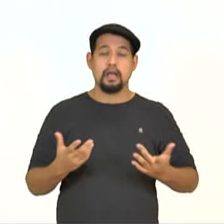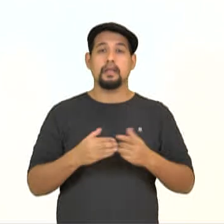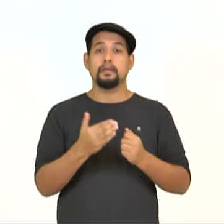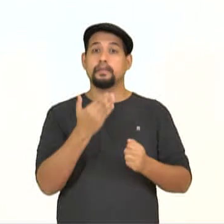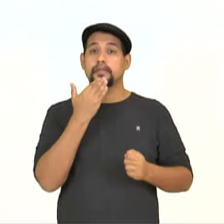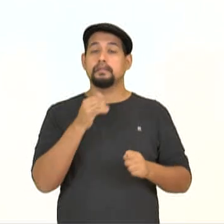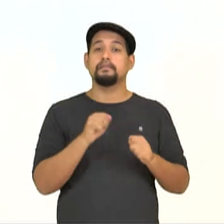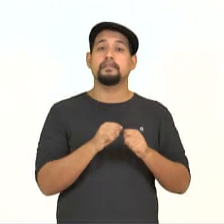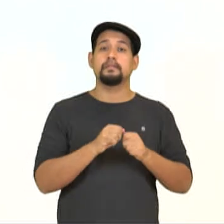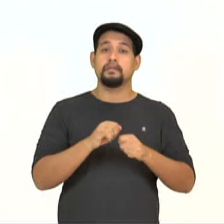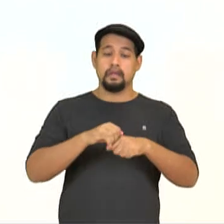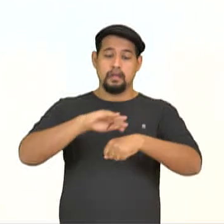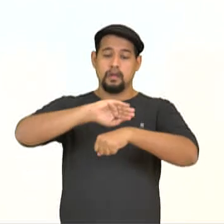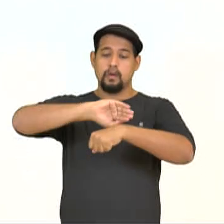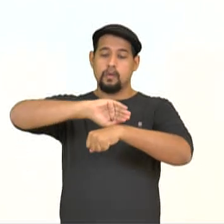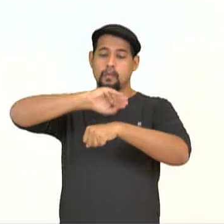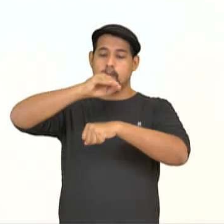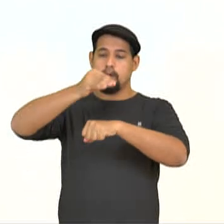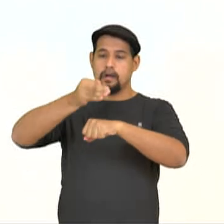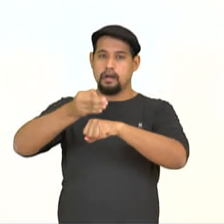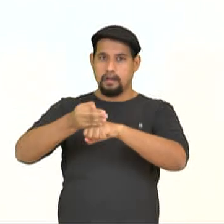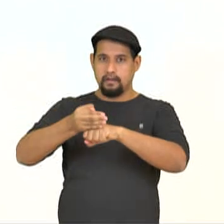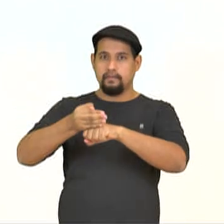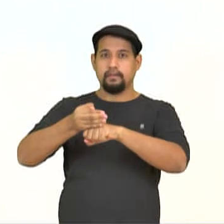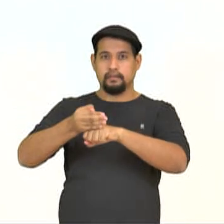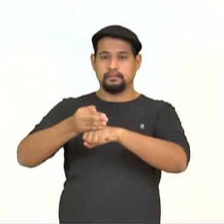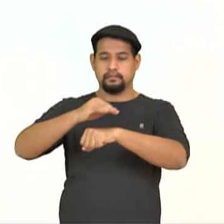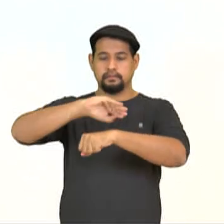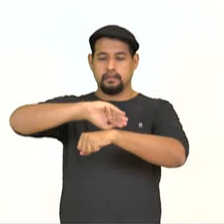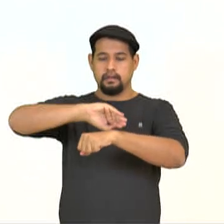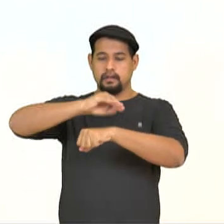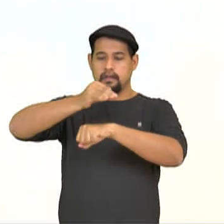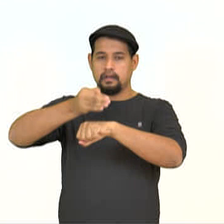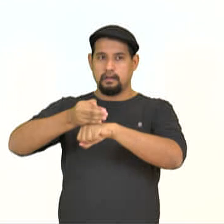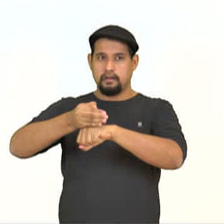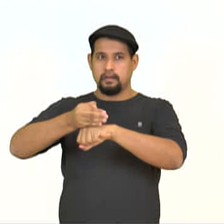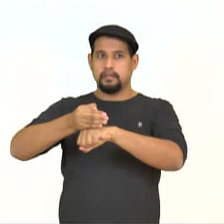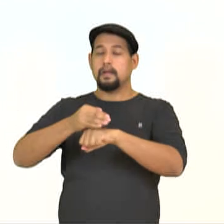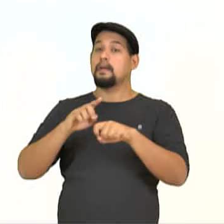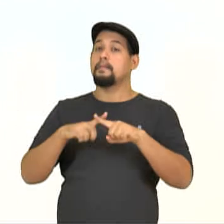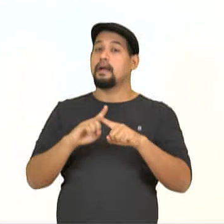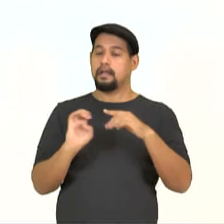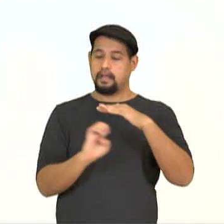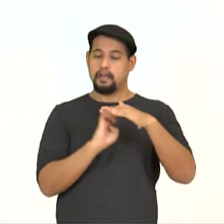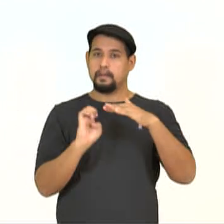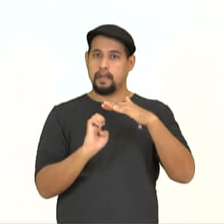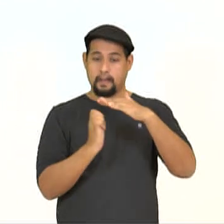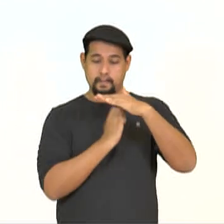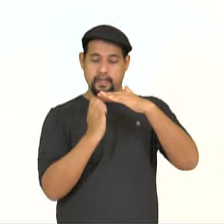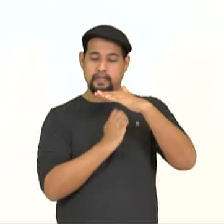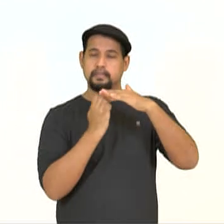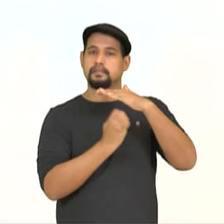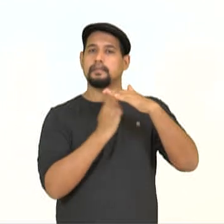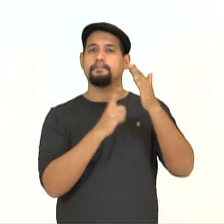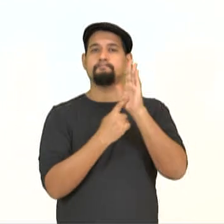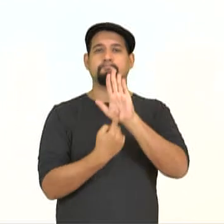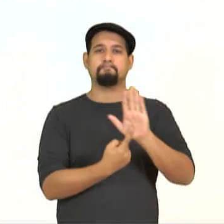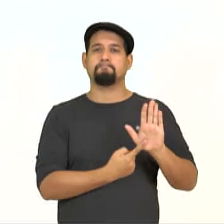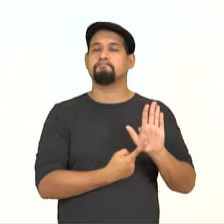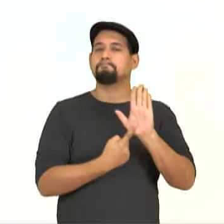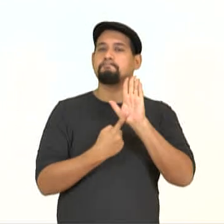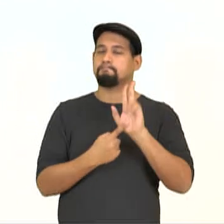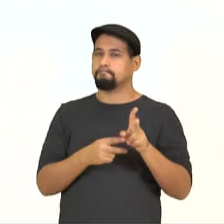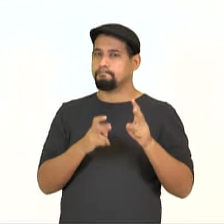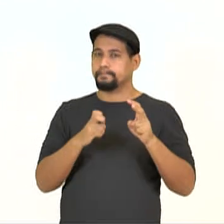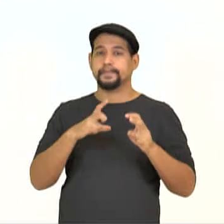construção de uma estufa de arco conjugado. A empresa contratada apresentou o projeto a seguir. Então veja bem,